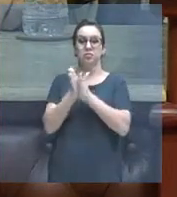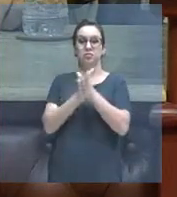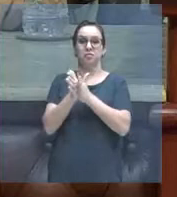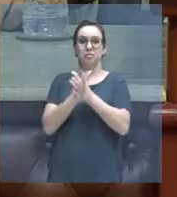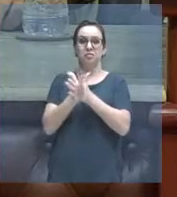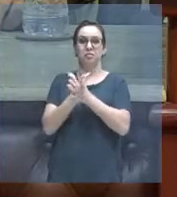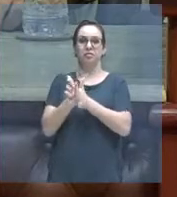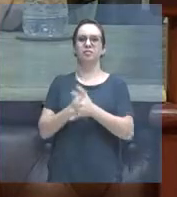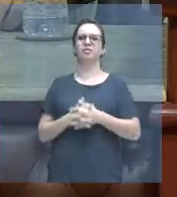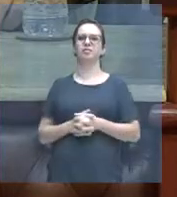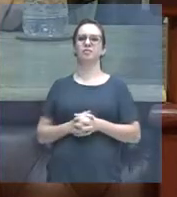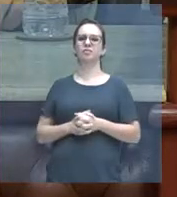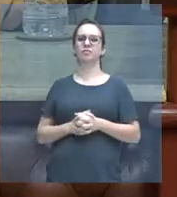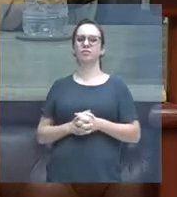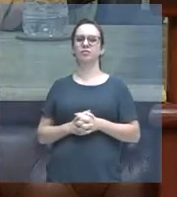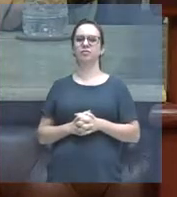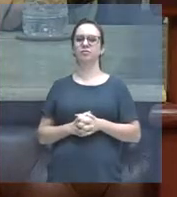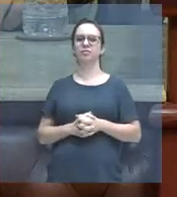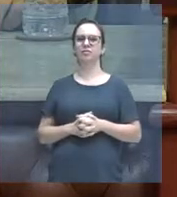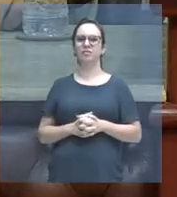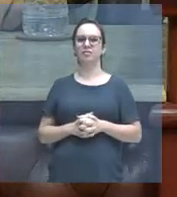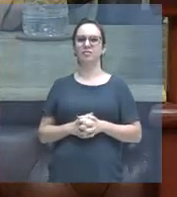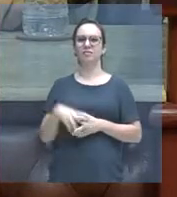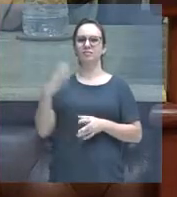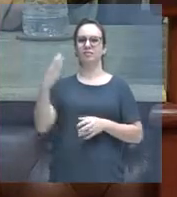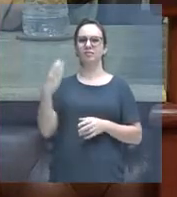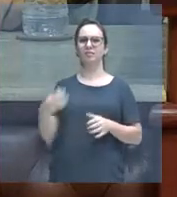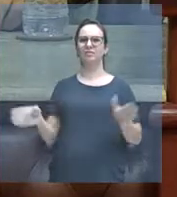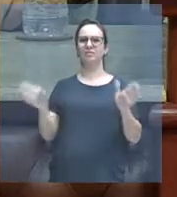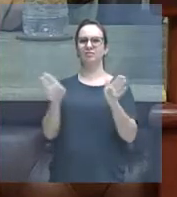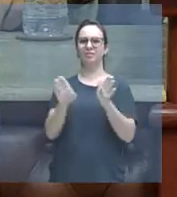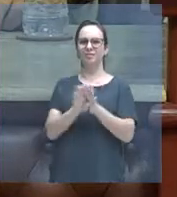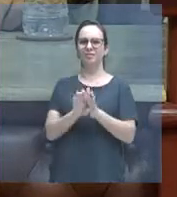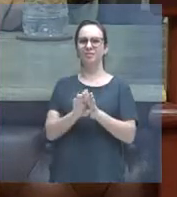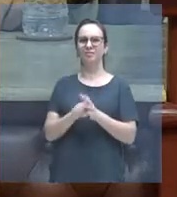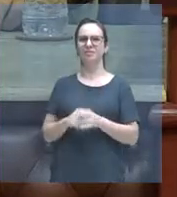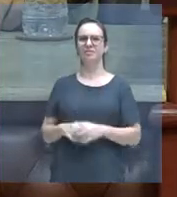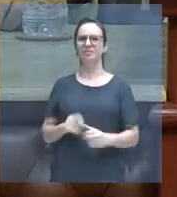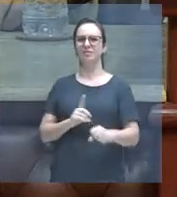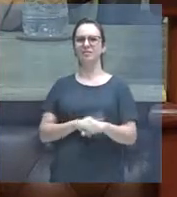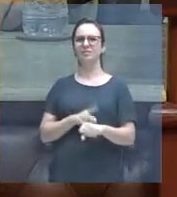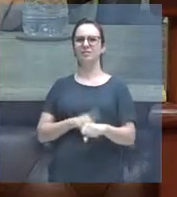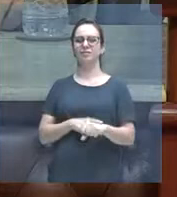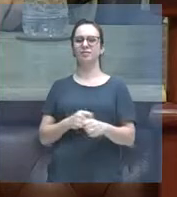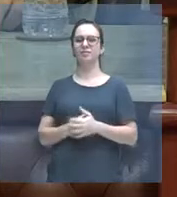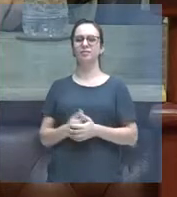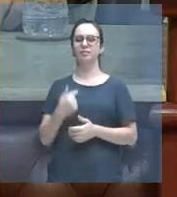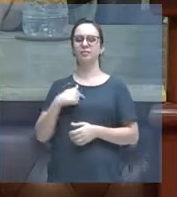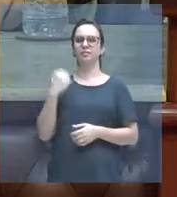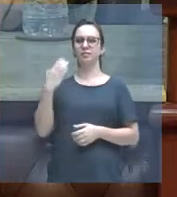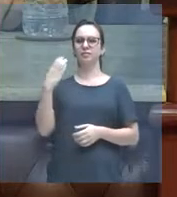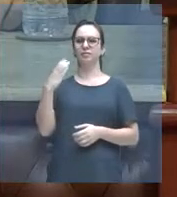dias. Ele não via a hora de chegar o momento. E eu queria